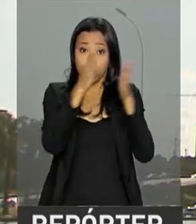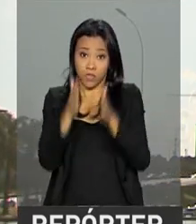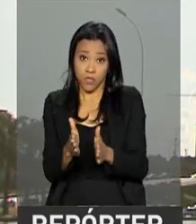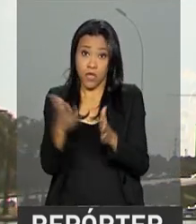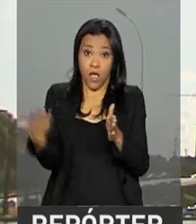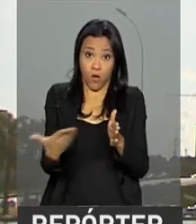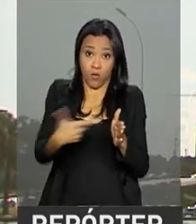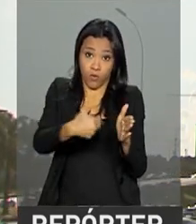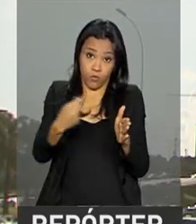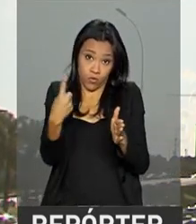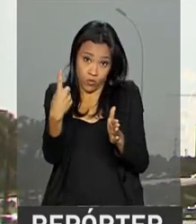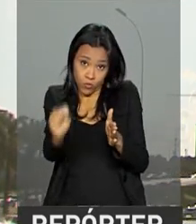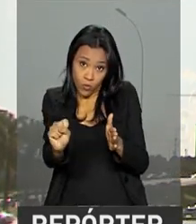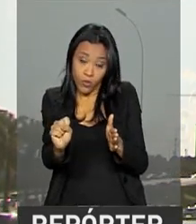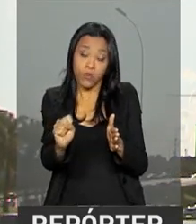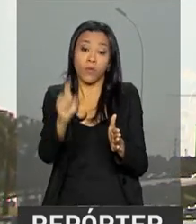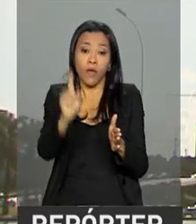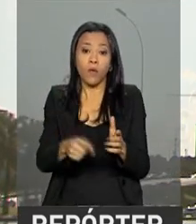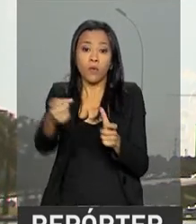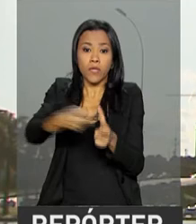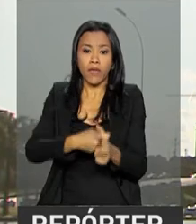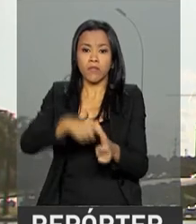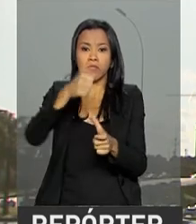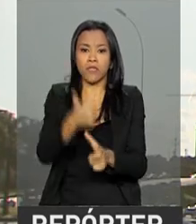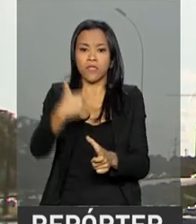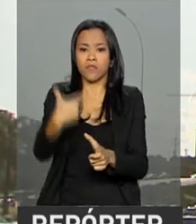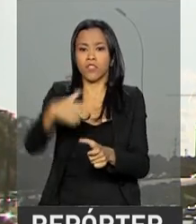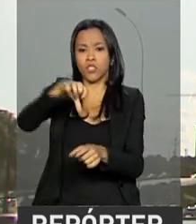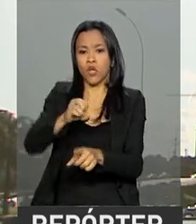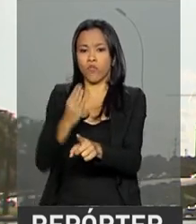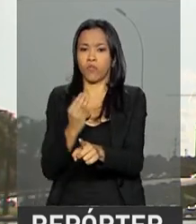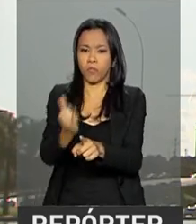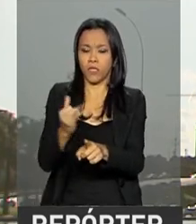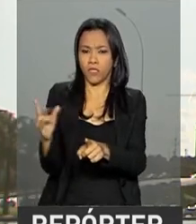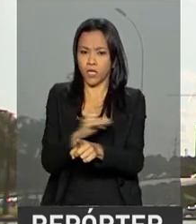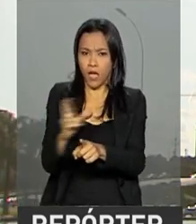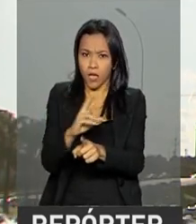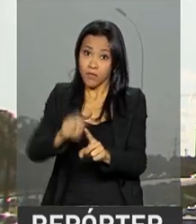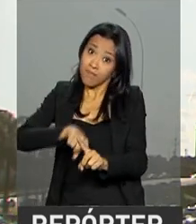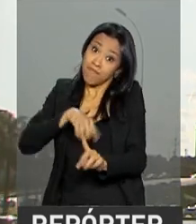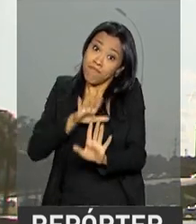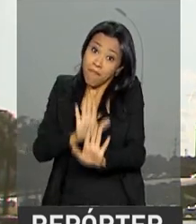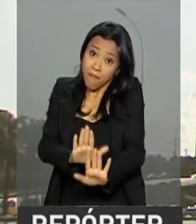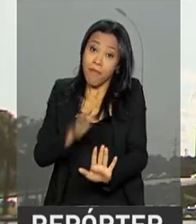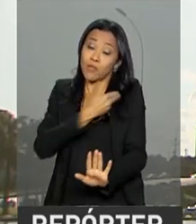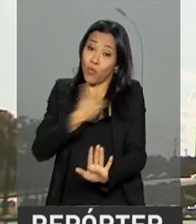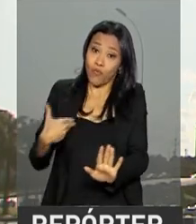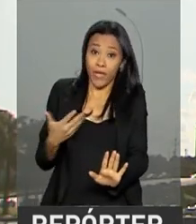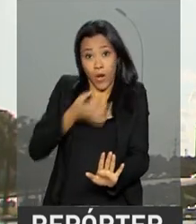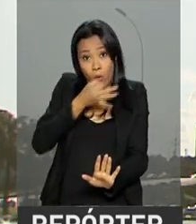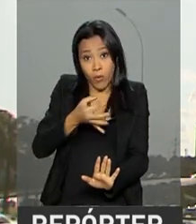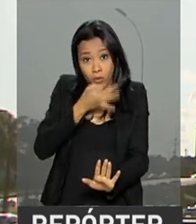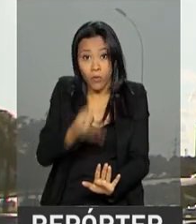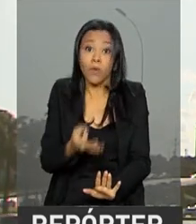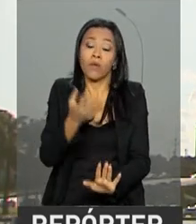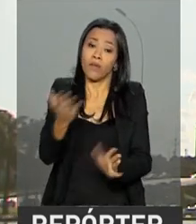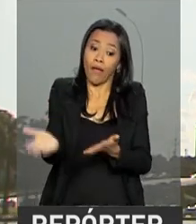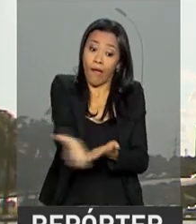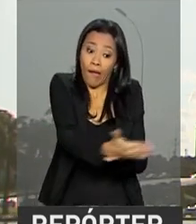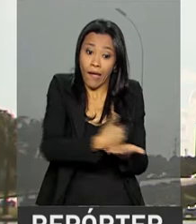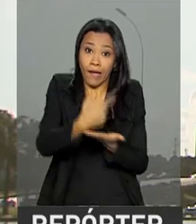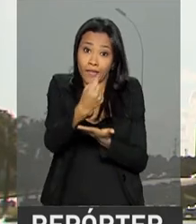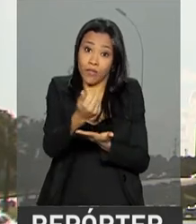2018 déficit de 129 bilhões de reais mas o governo argumentou que a arrecadação ficou